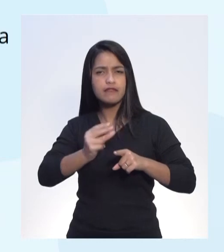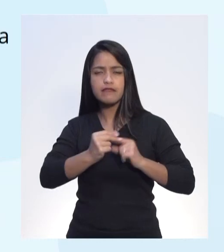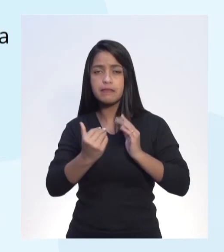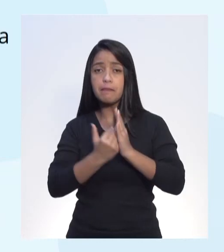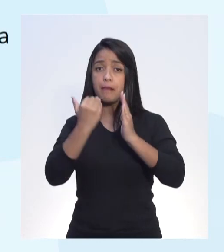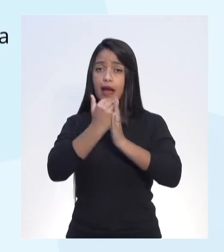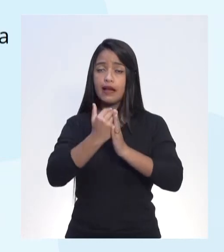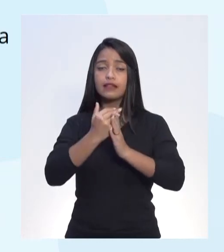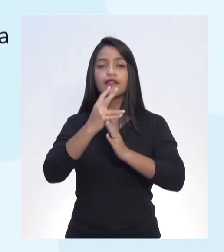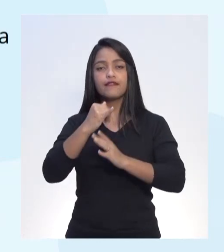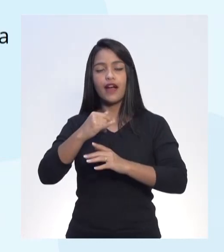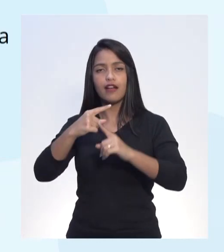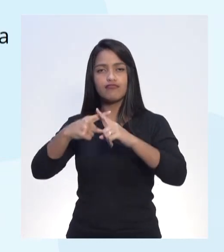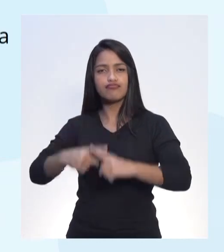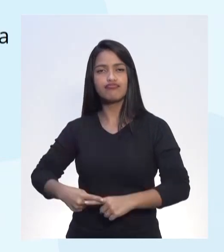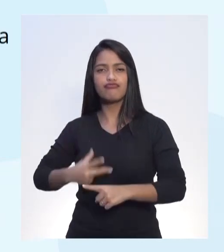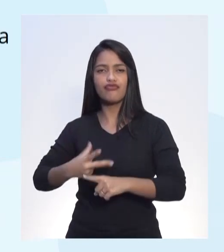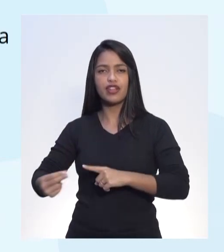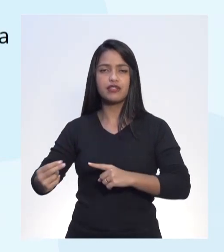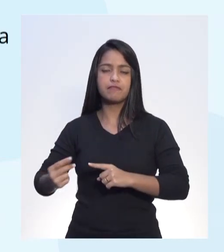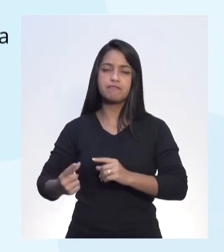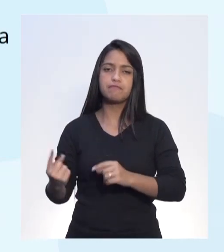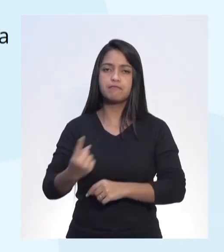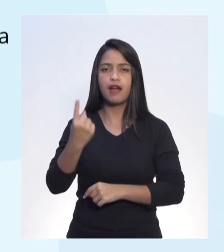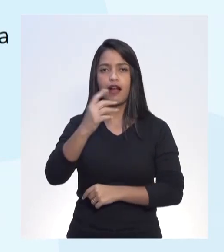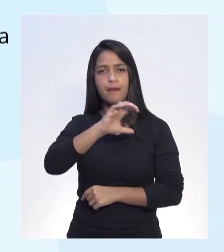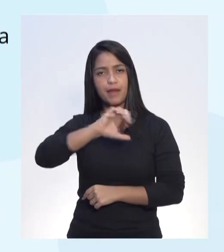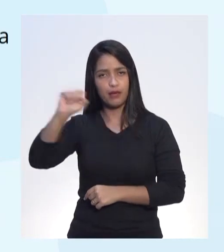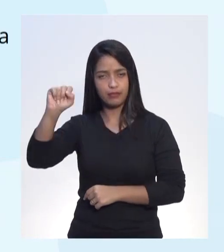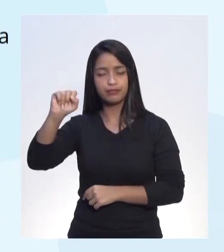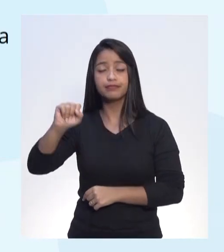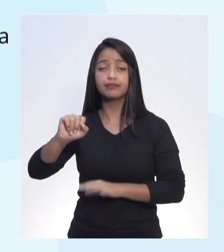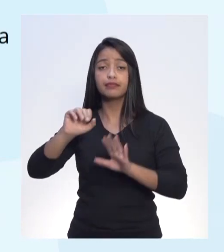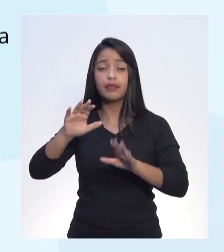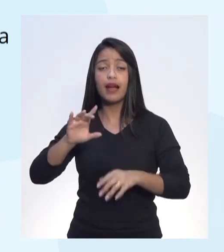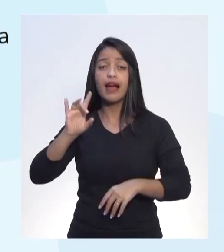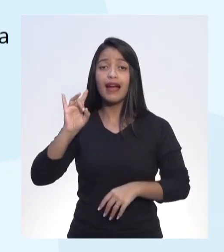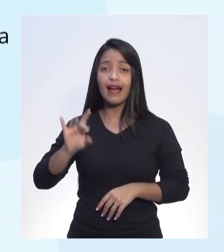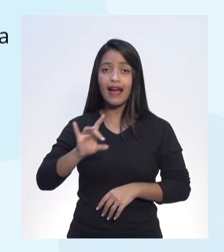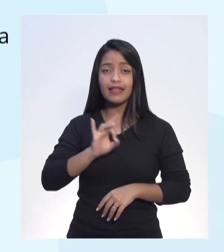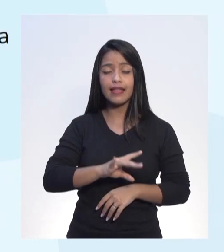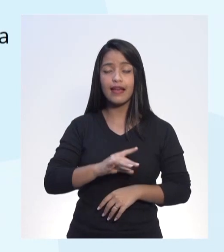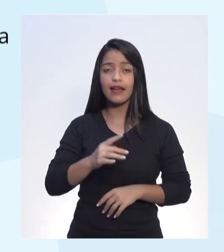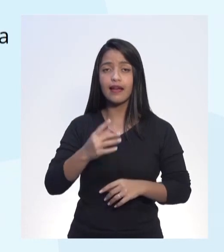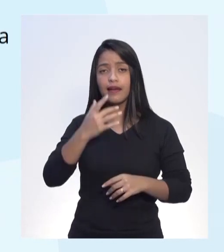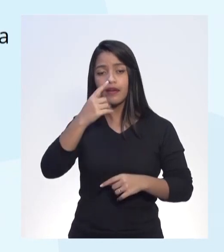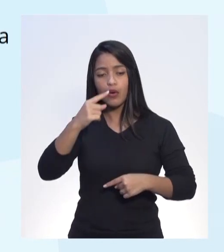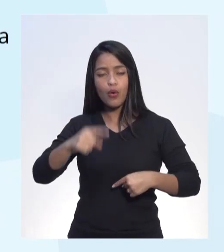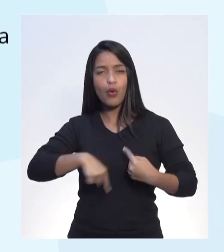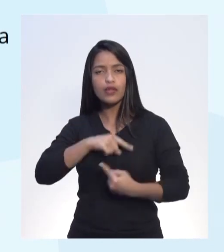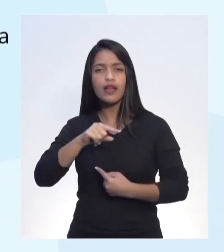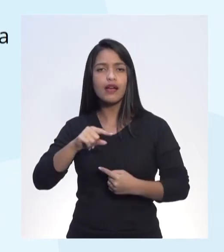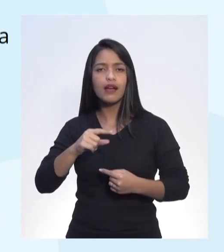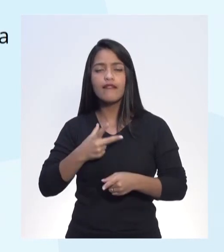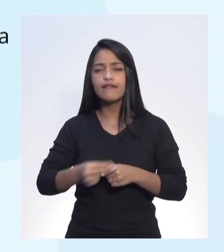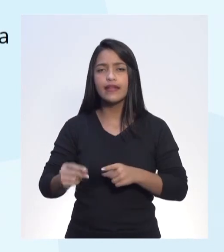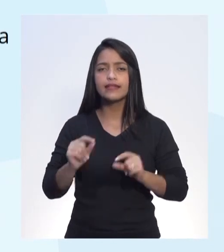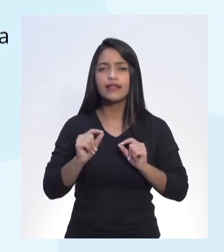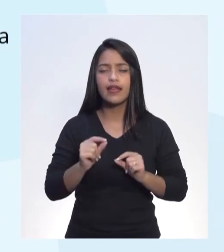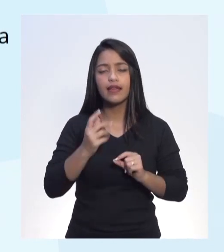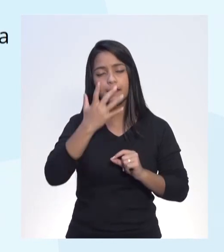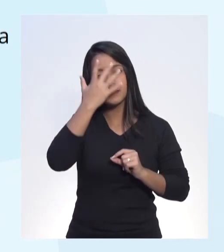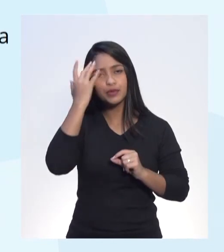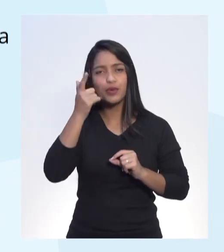sendo que a cada rodada venceria o jogador que alcançasse o maior resultado. Descubra quem foi o vencedor da gincana